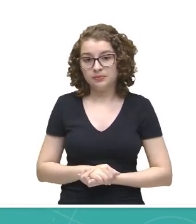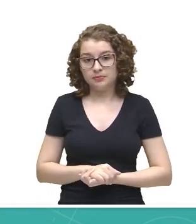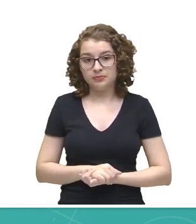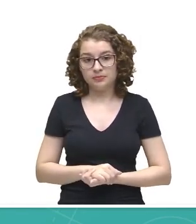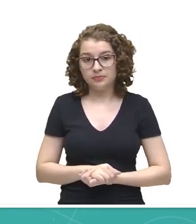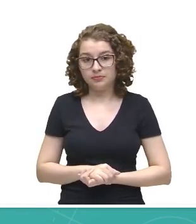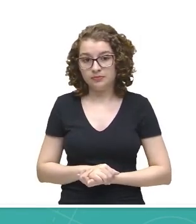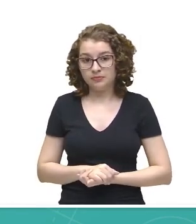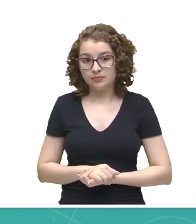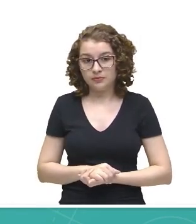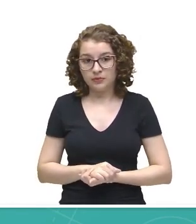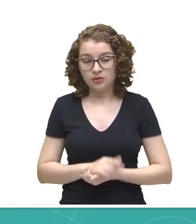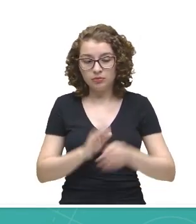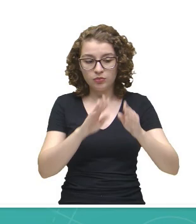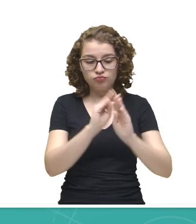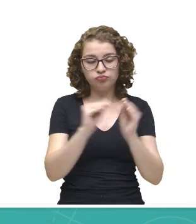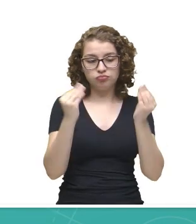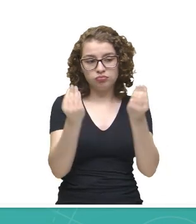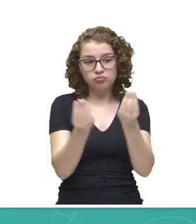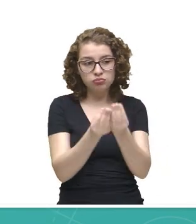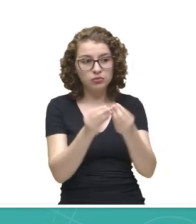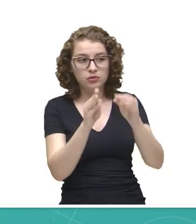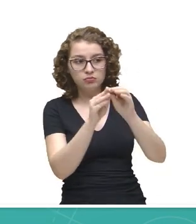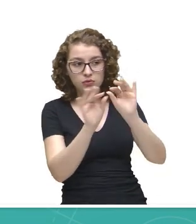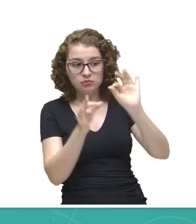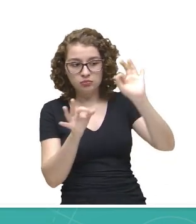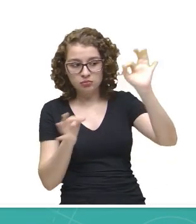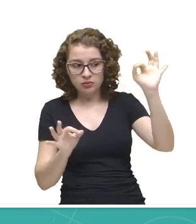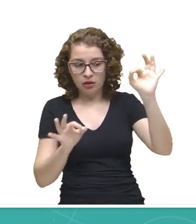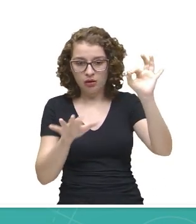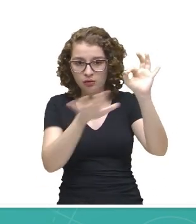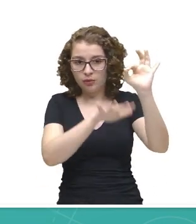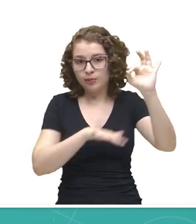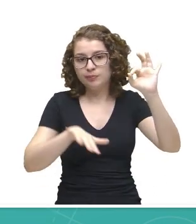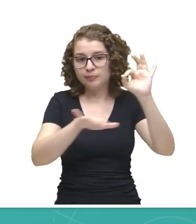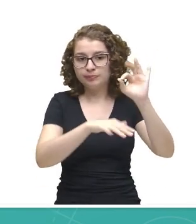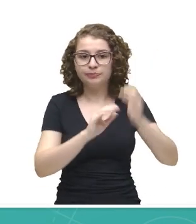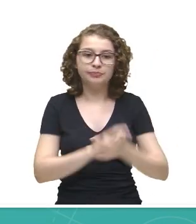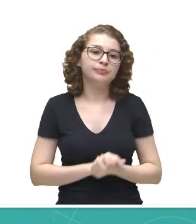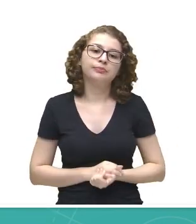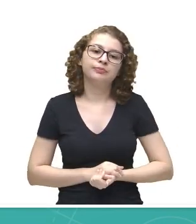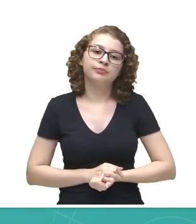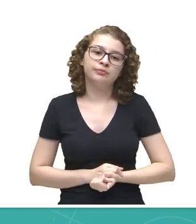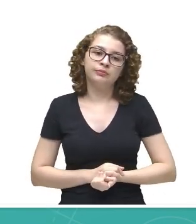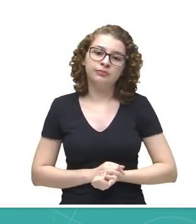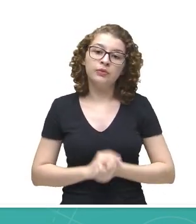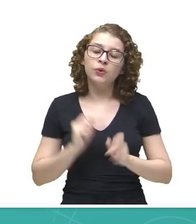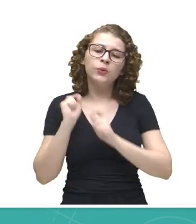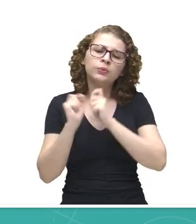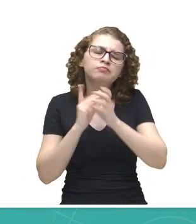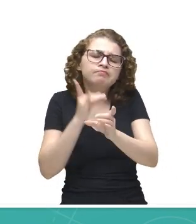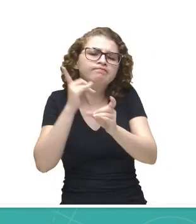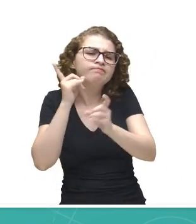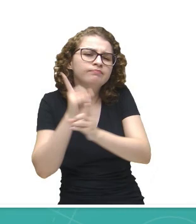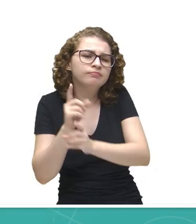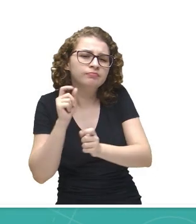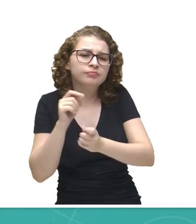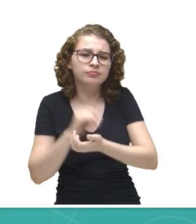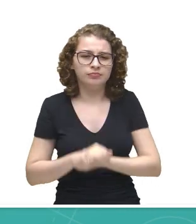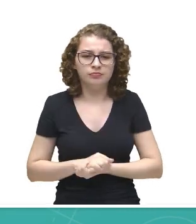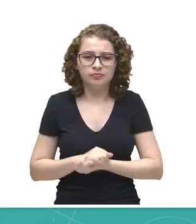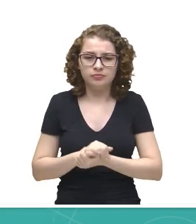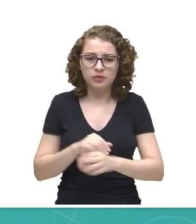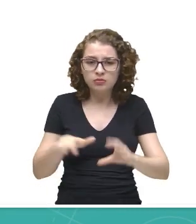ficar entre uma célula e outra. E aí, o que a gente encontra no tecido conjuntivo? O citoplasma ou